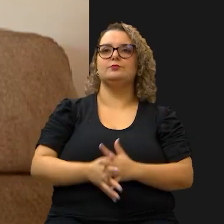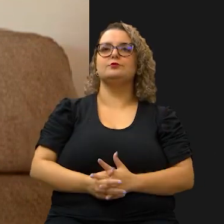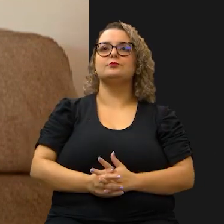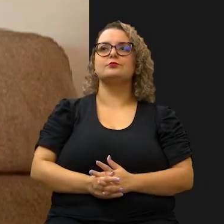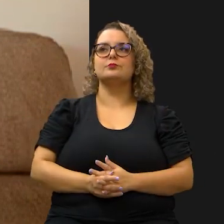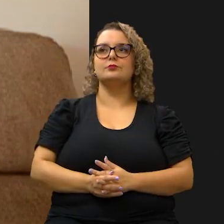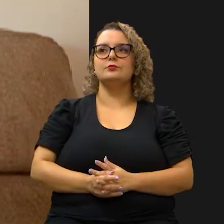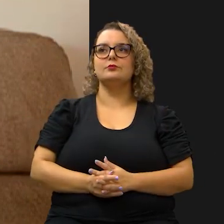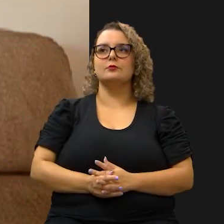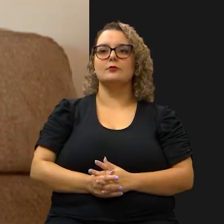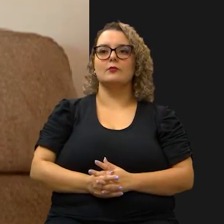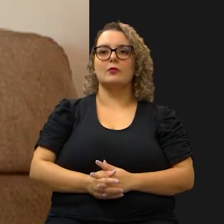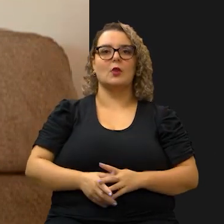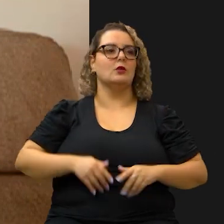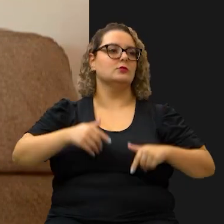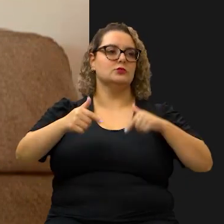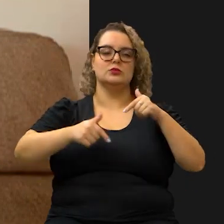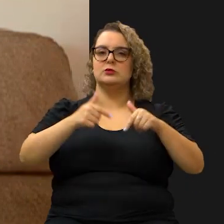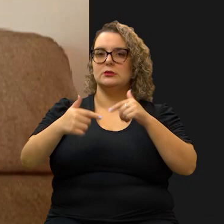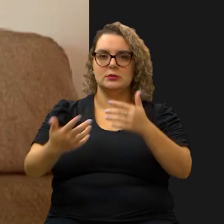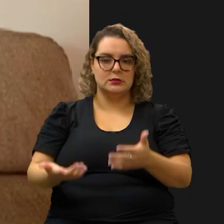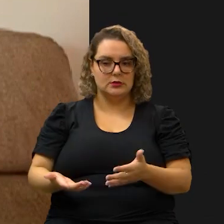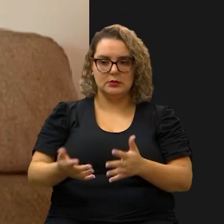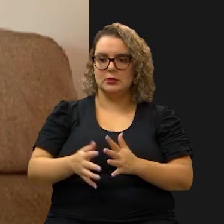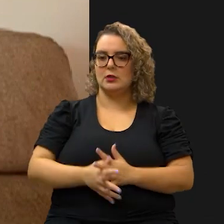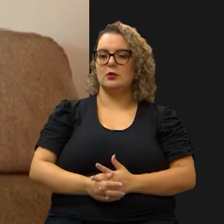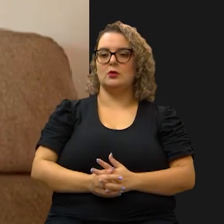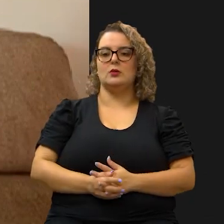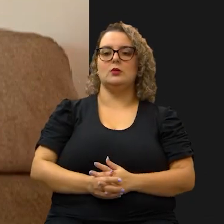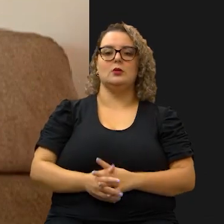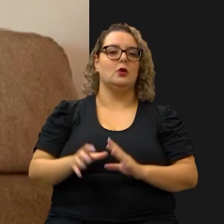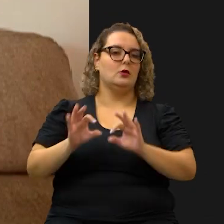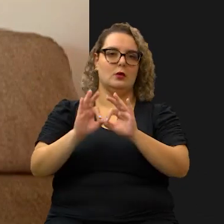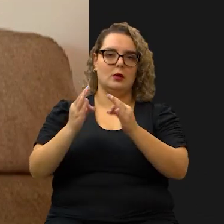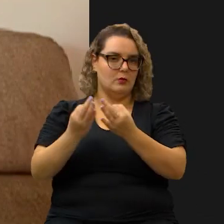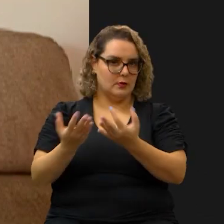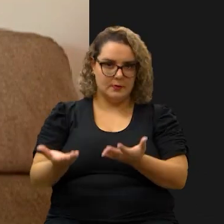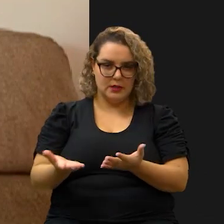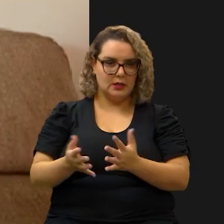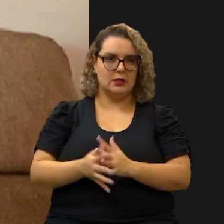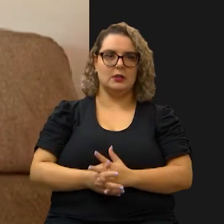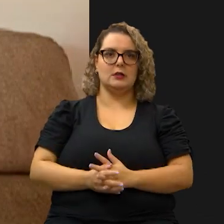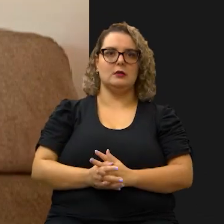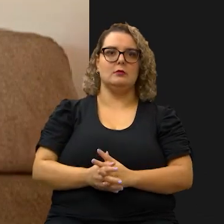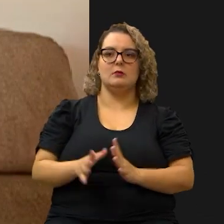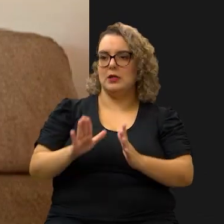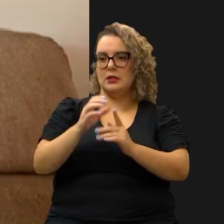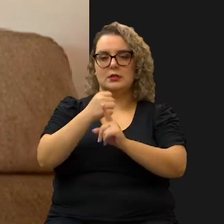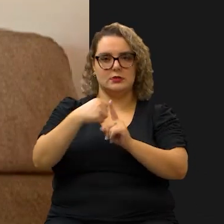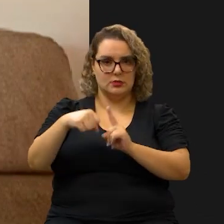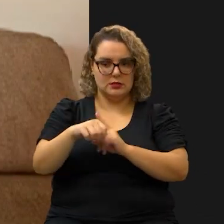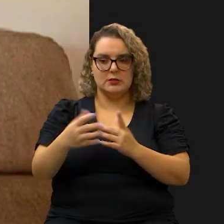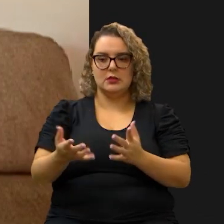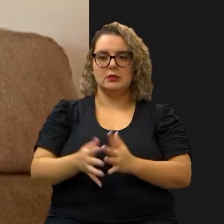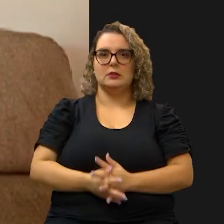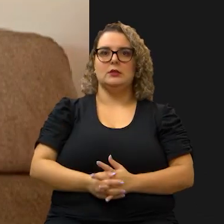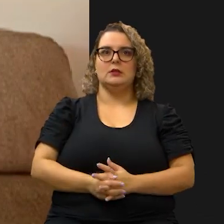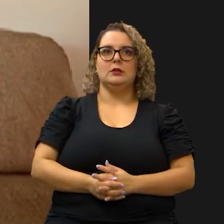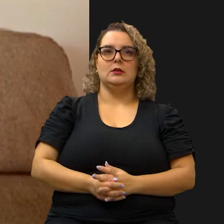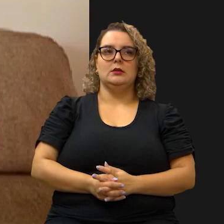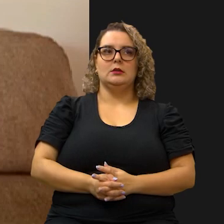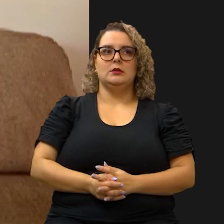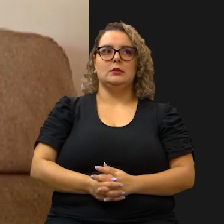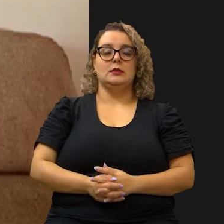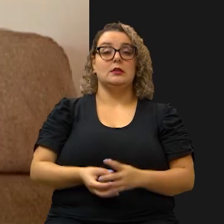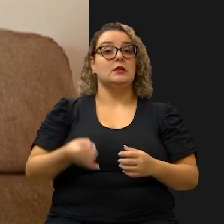ativamente, né, que são ativas, né, no trabalho, com a família, né, perante a sociedade.